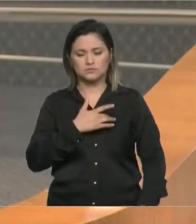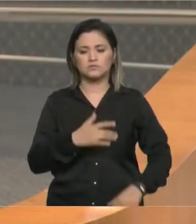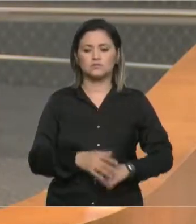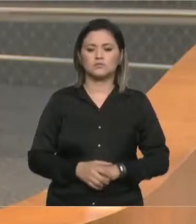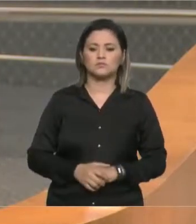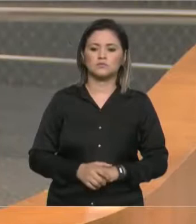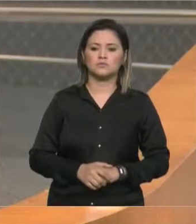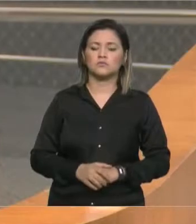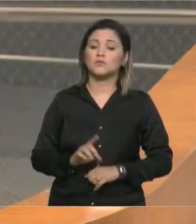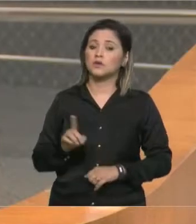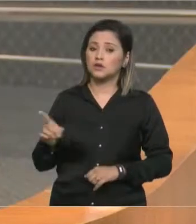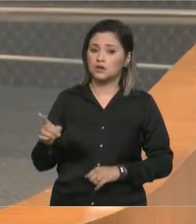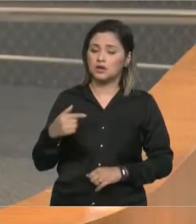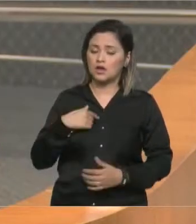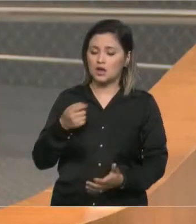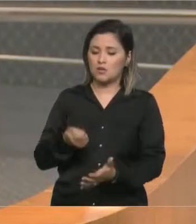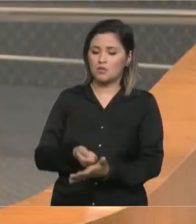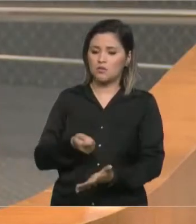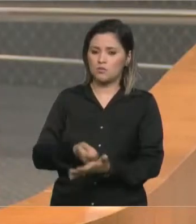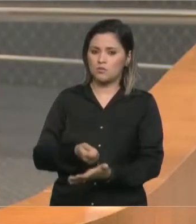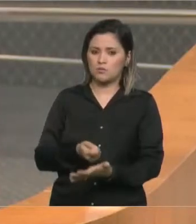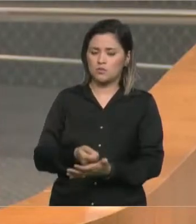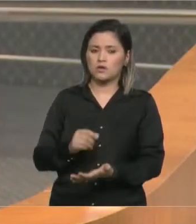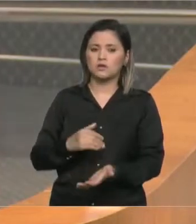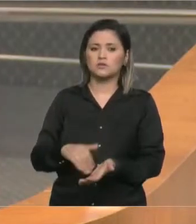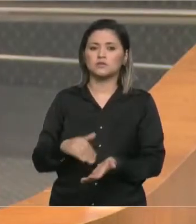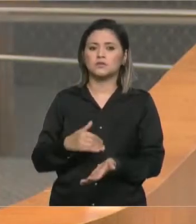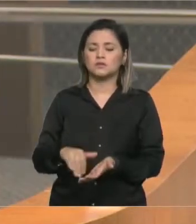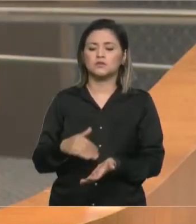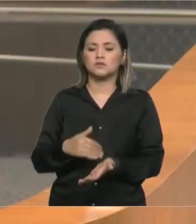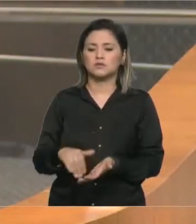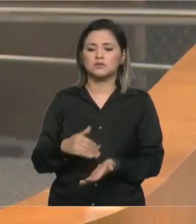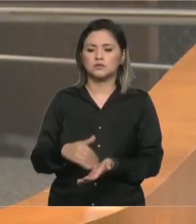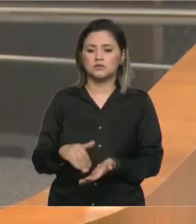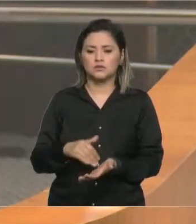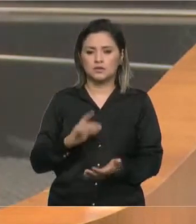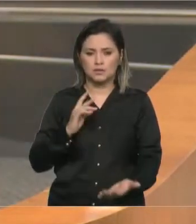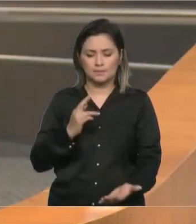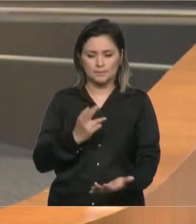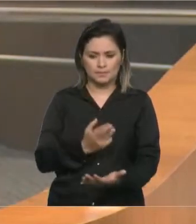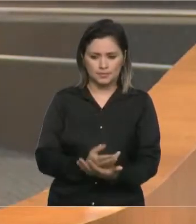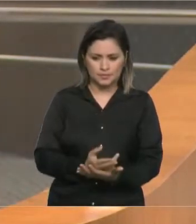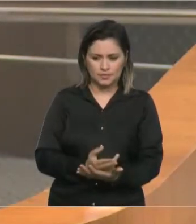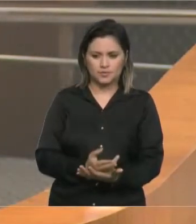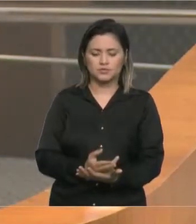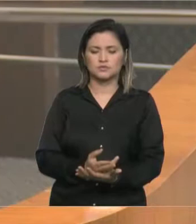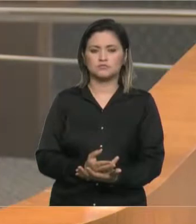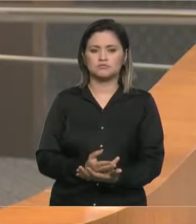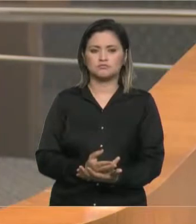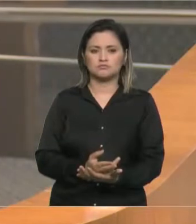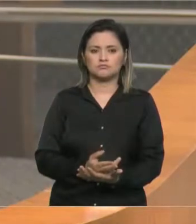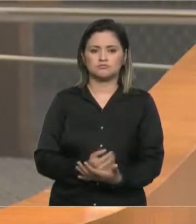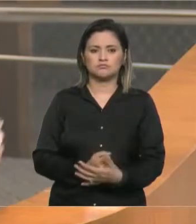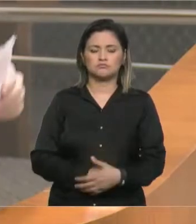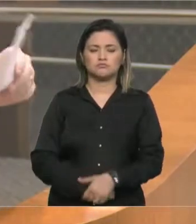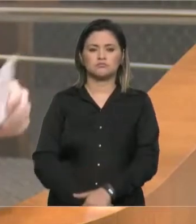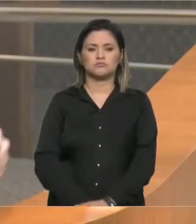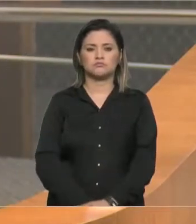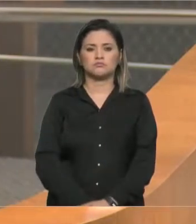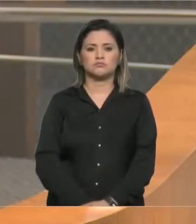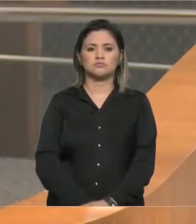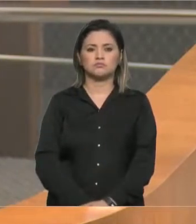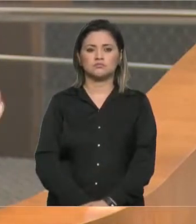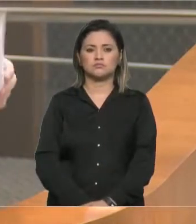eu cobrei que a secretaria dê um resultado, uma resposta para essa categoria.